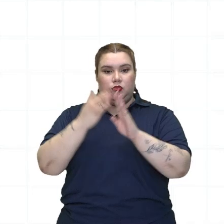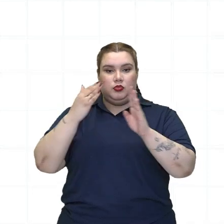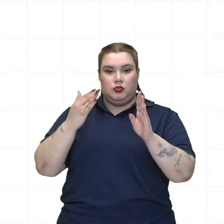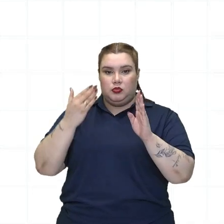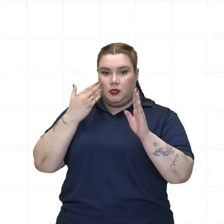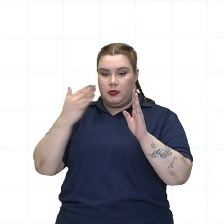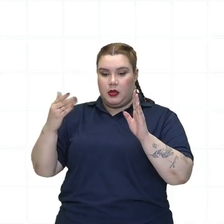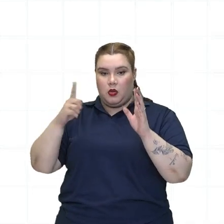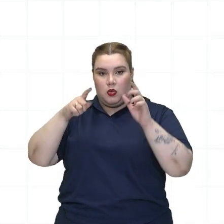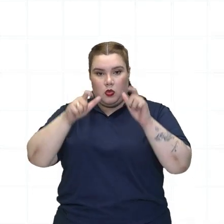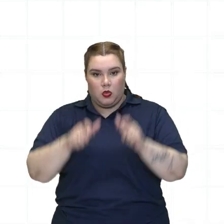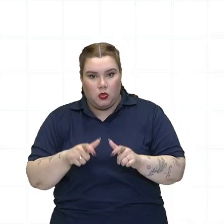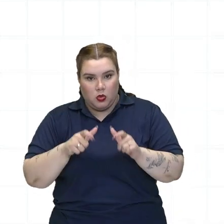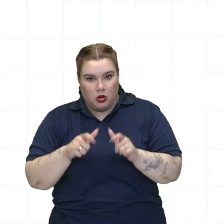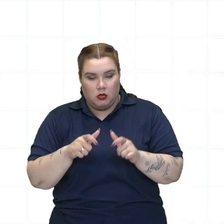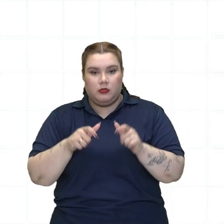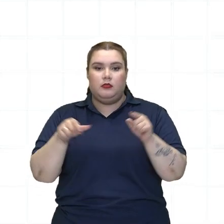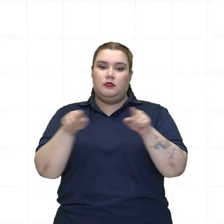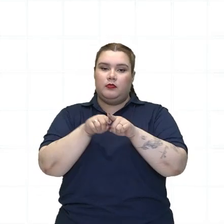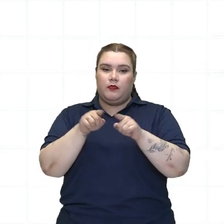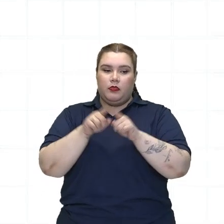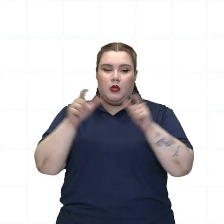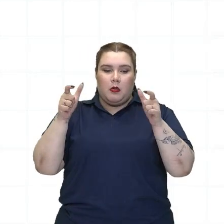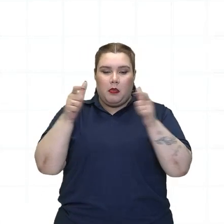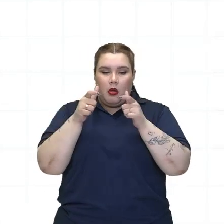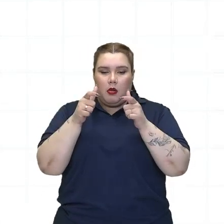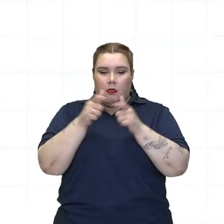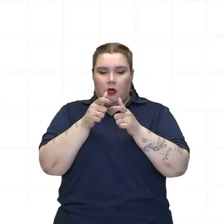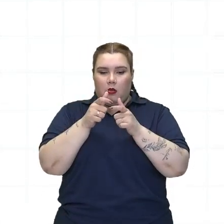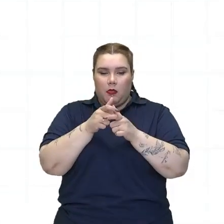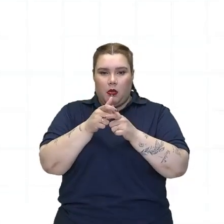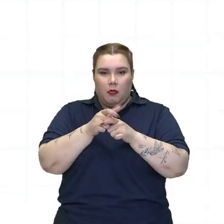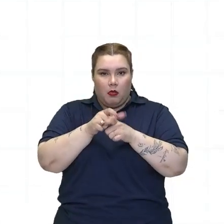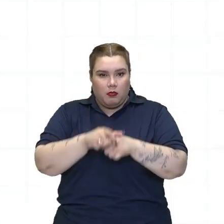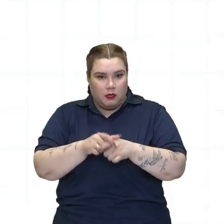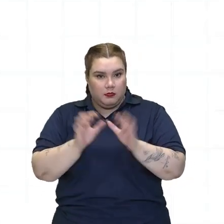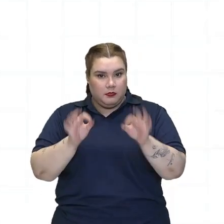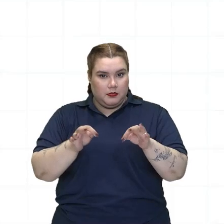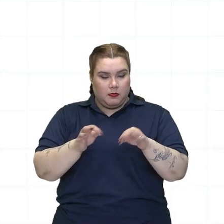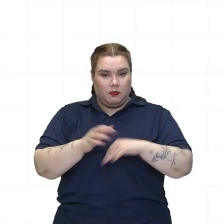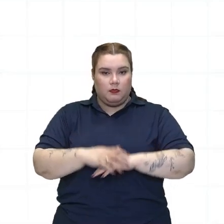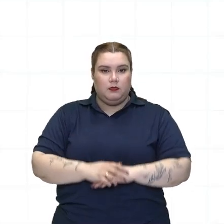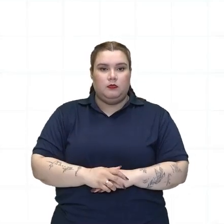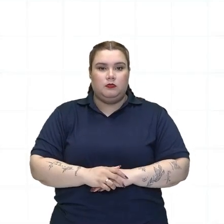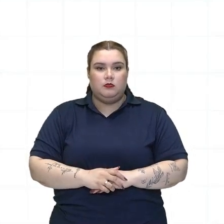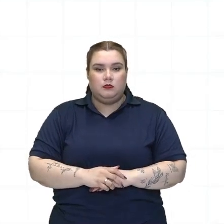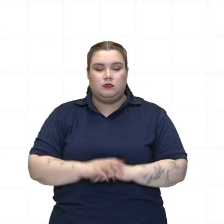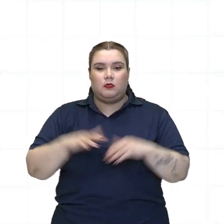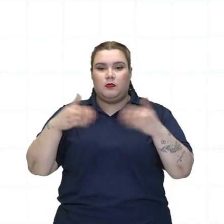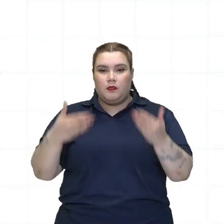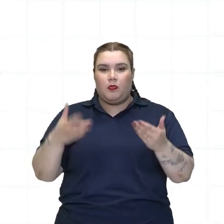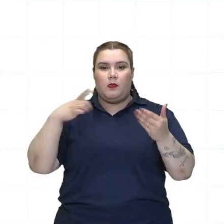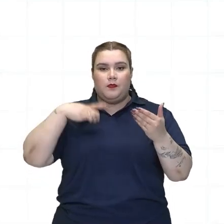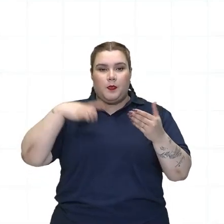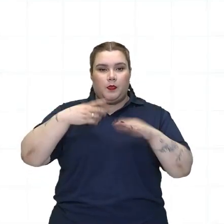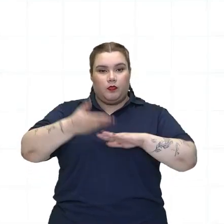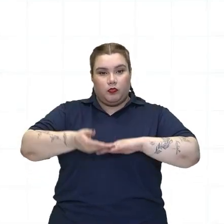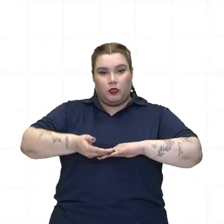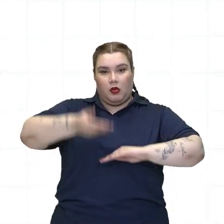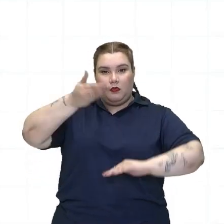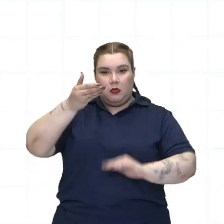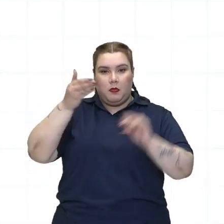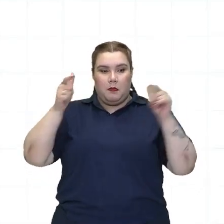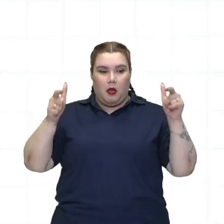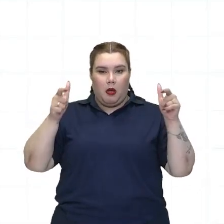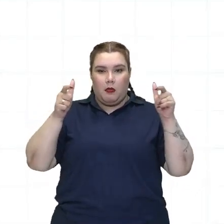a posição do Cristo também vai ficando cada vez menor. E quanto mais eu me afasto, menor as coisas